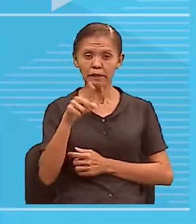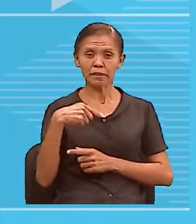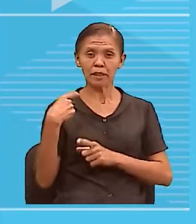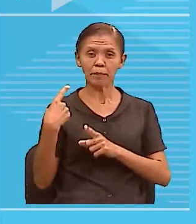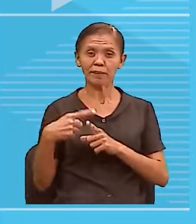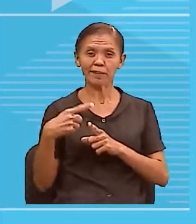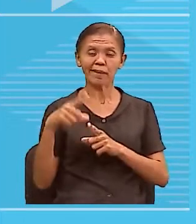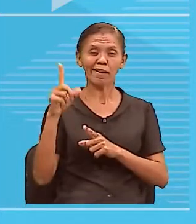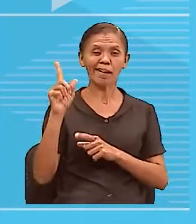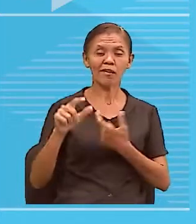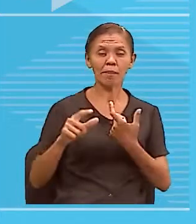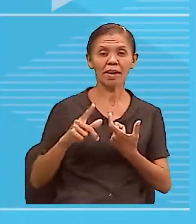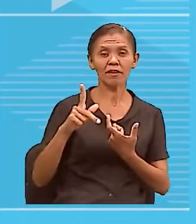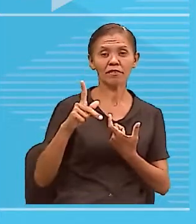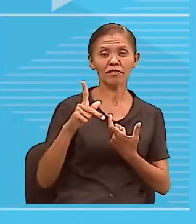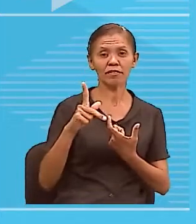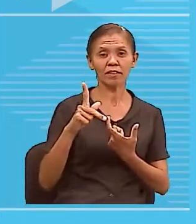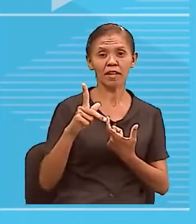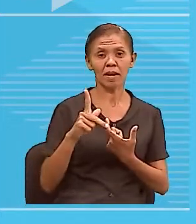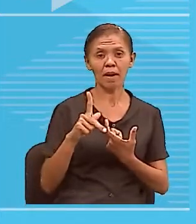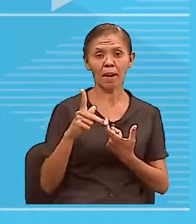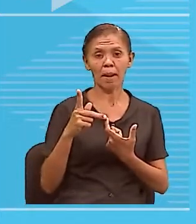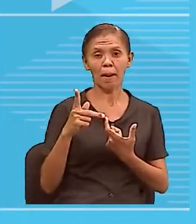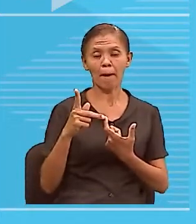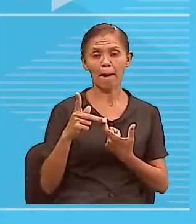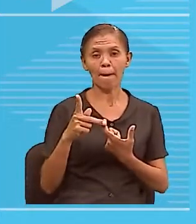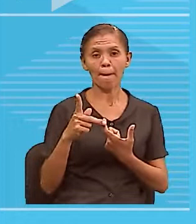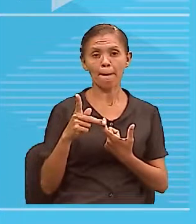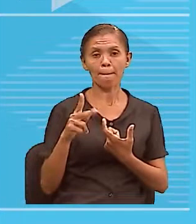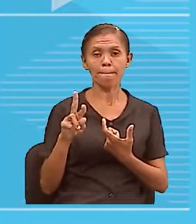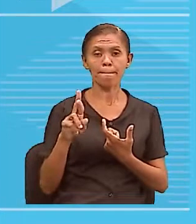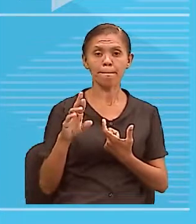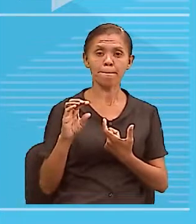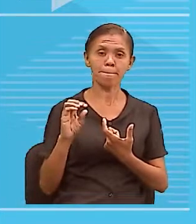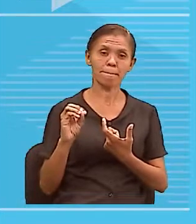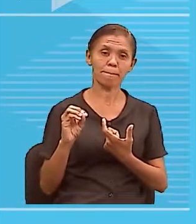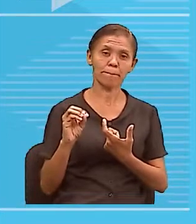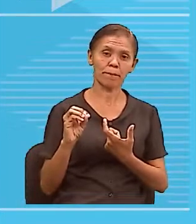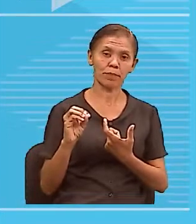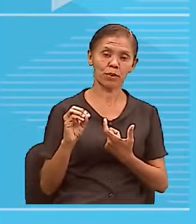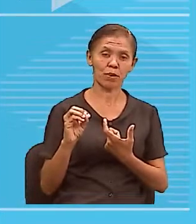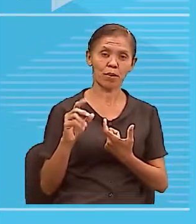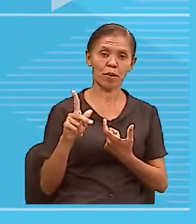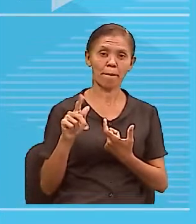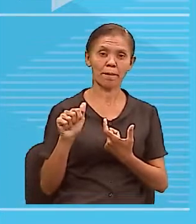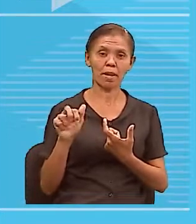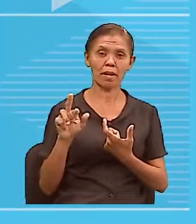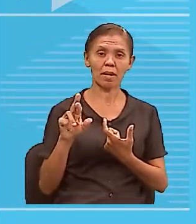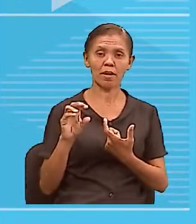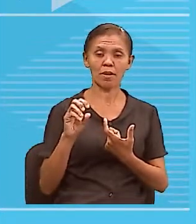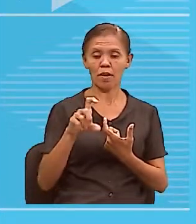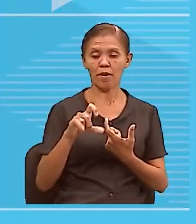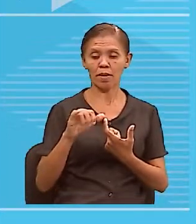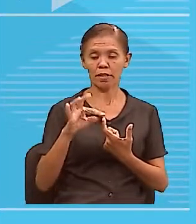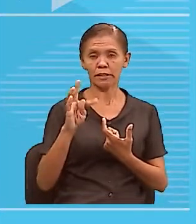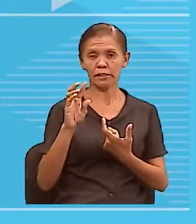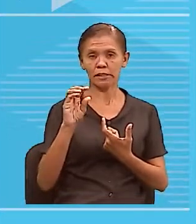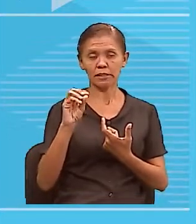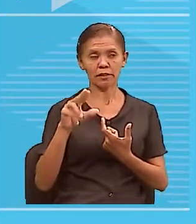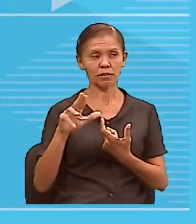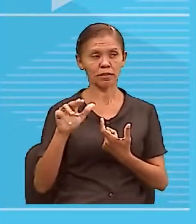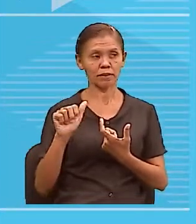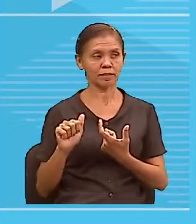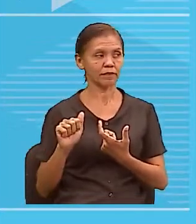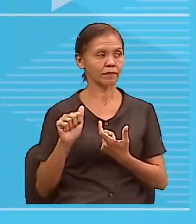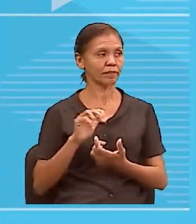pronome eu tô acrescentando uma sílaba a mais a essa palavra aí a ama ter são três